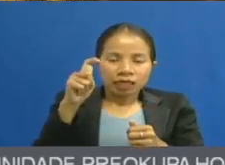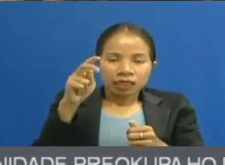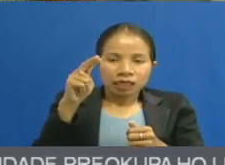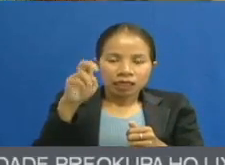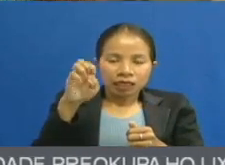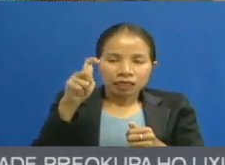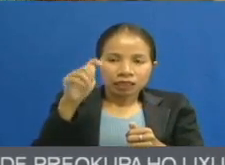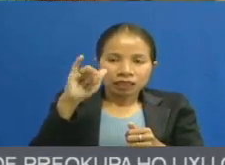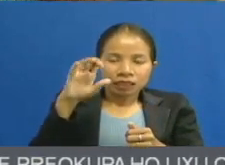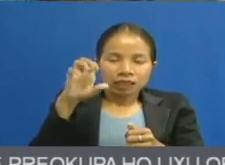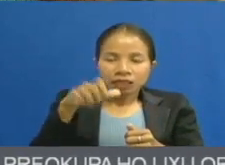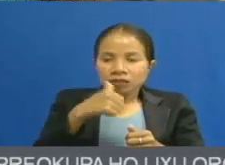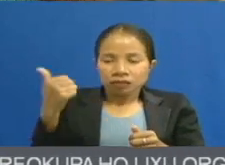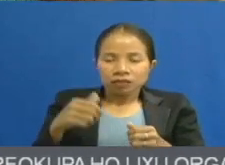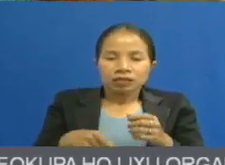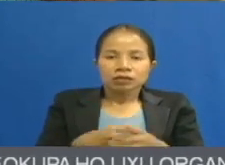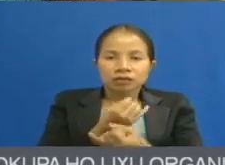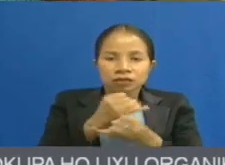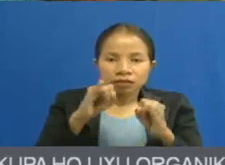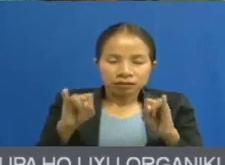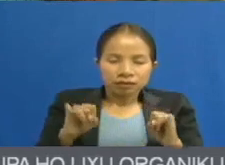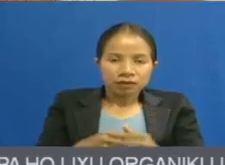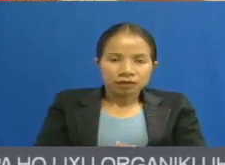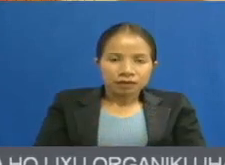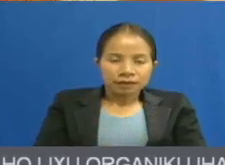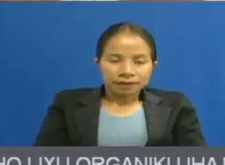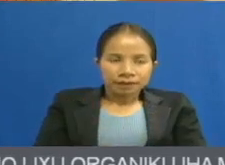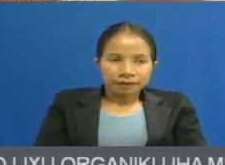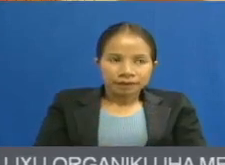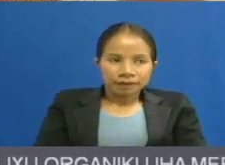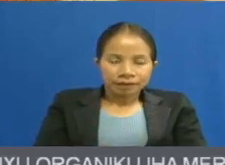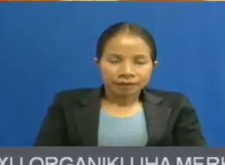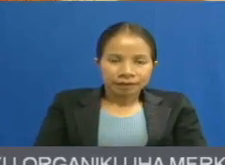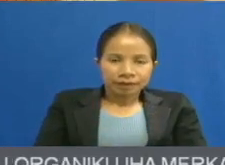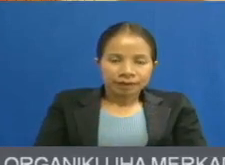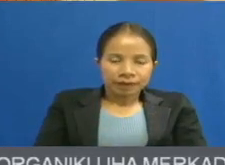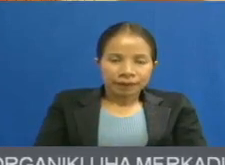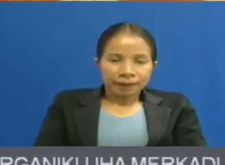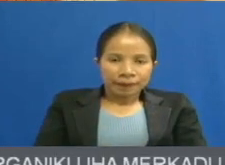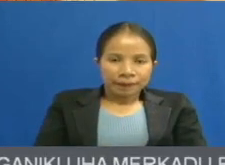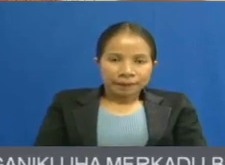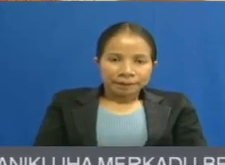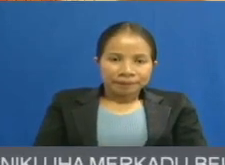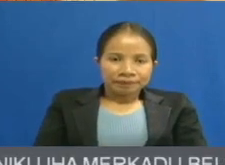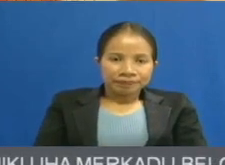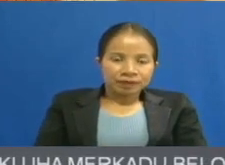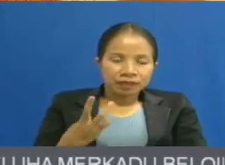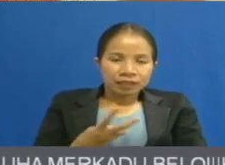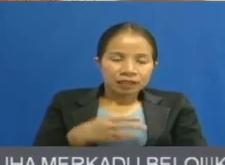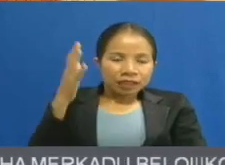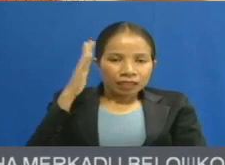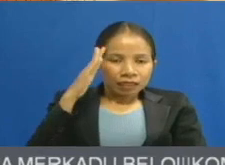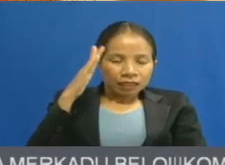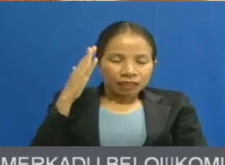depende raidoben Timor-Leste ida tohetan independência. Deu a minha luta e ta cunera